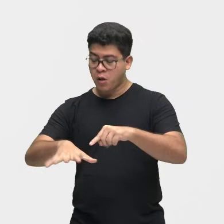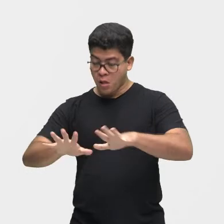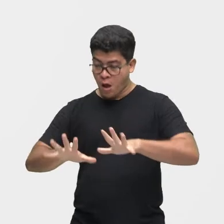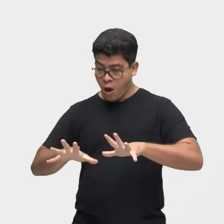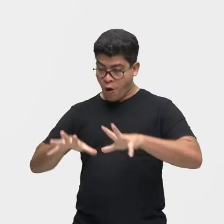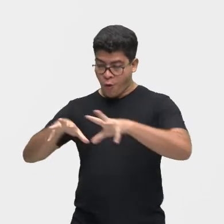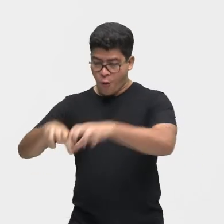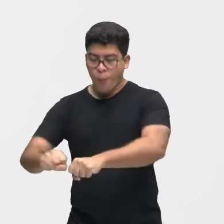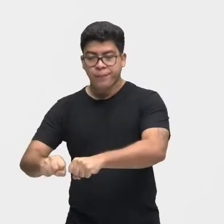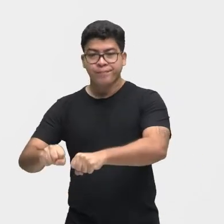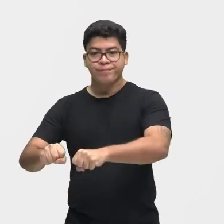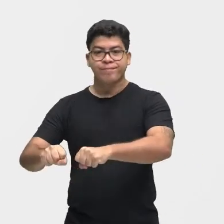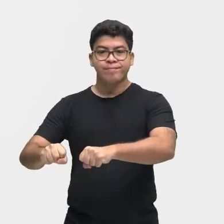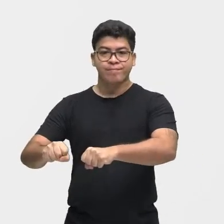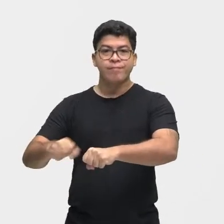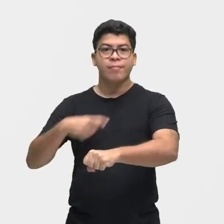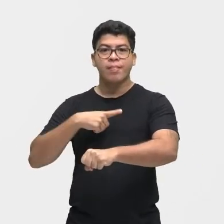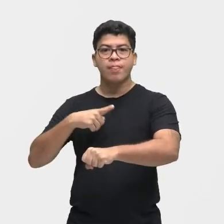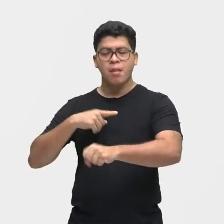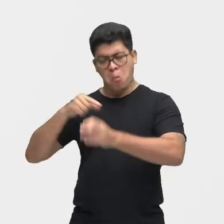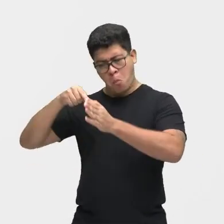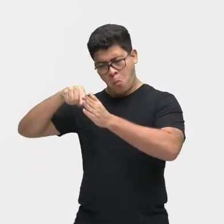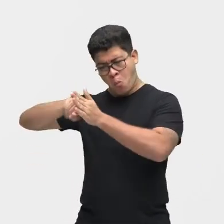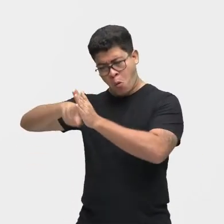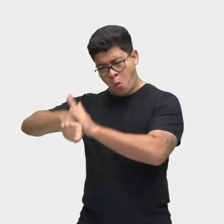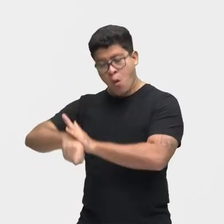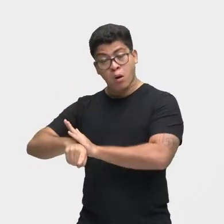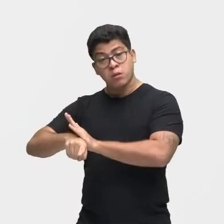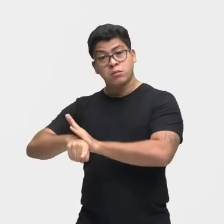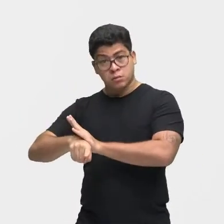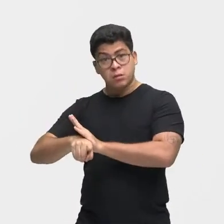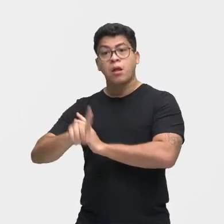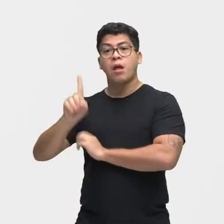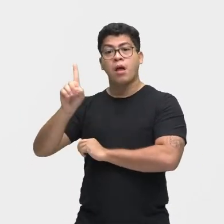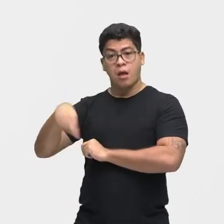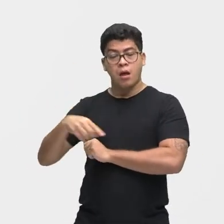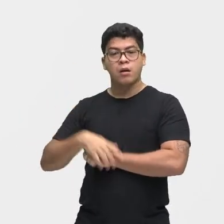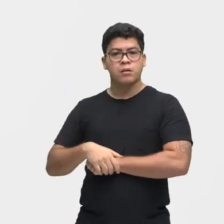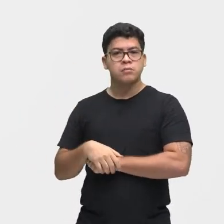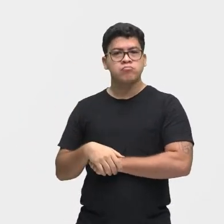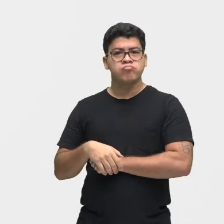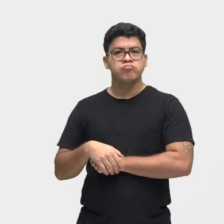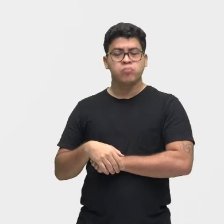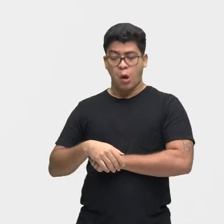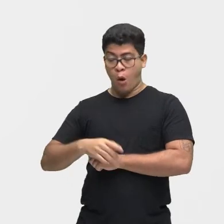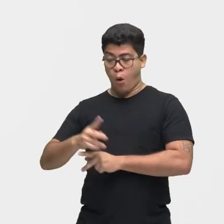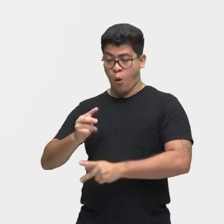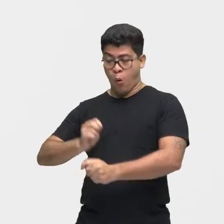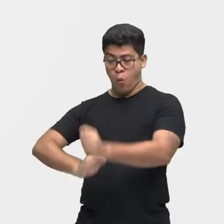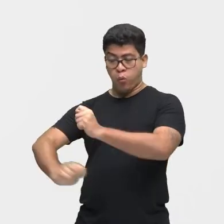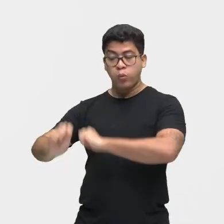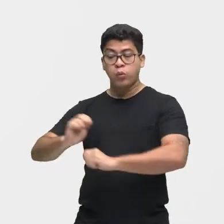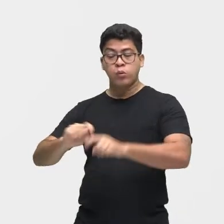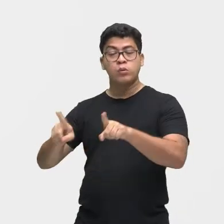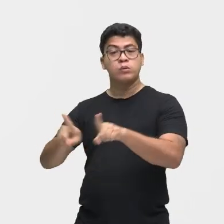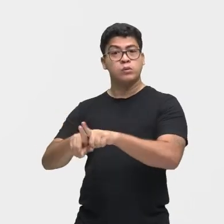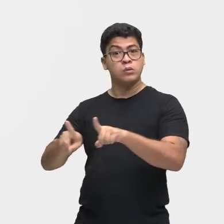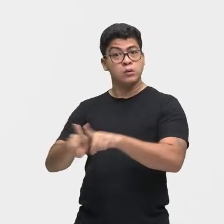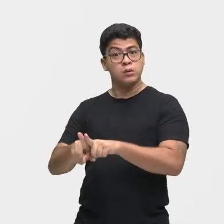O objetivo era explorar estes novos territórios, tá certo? Economicamente. E para isso